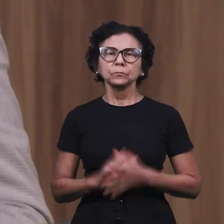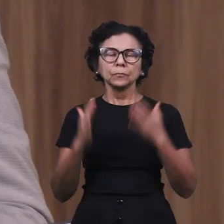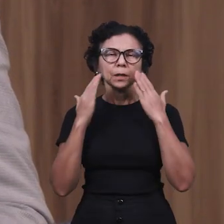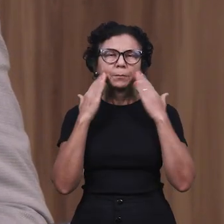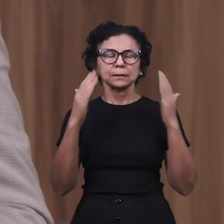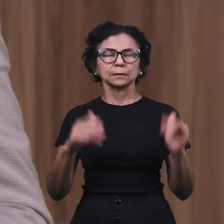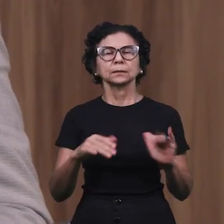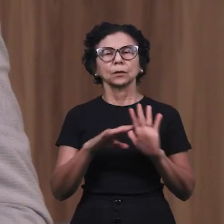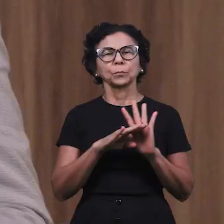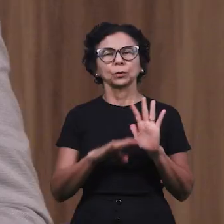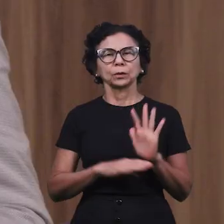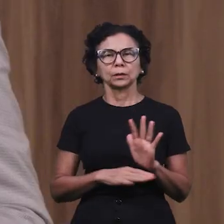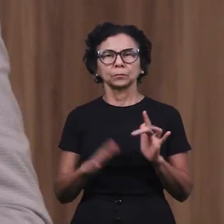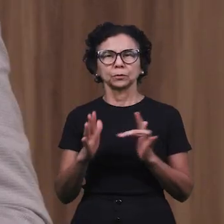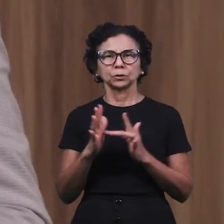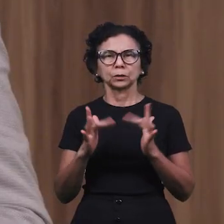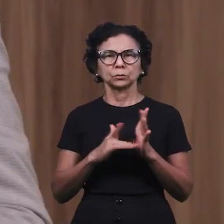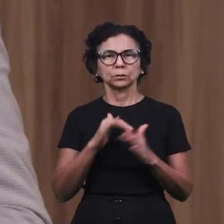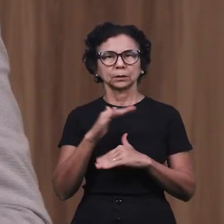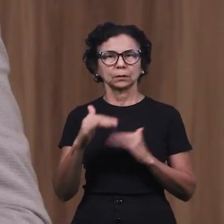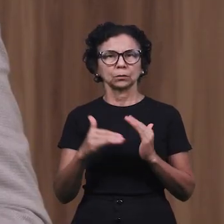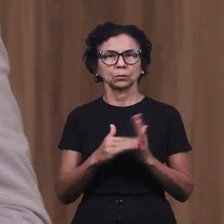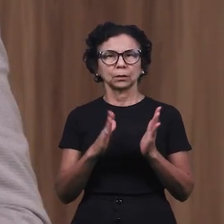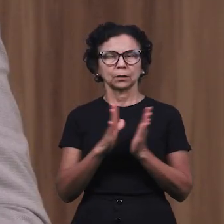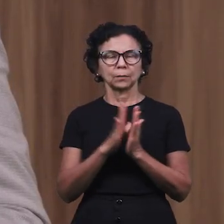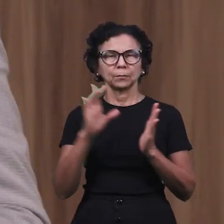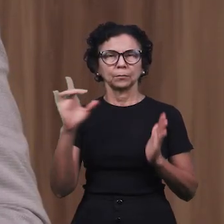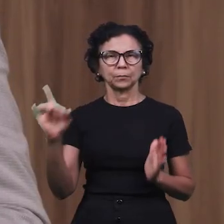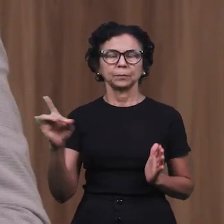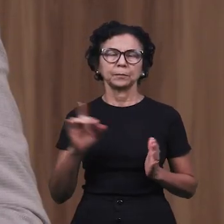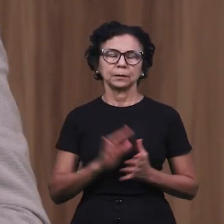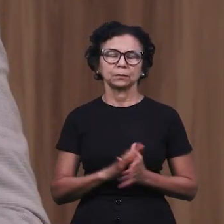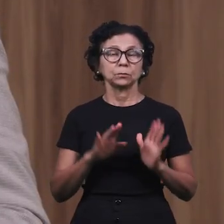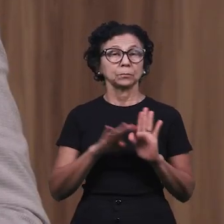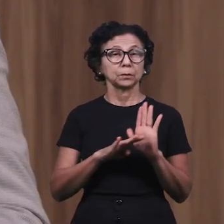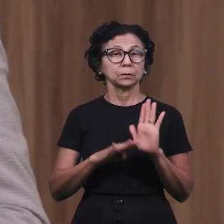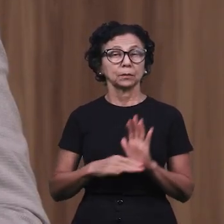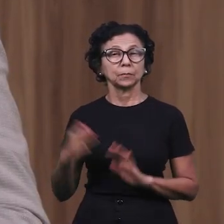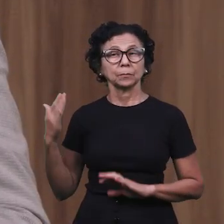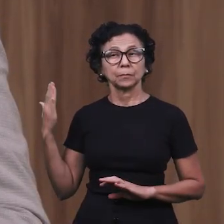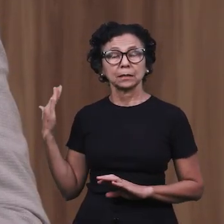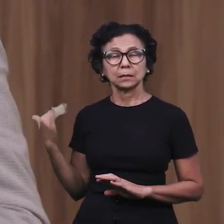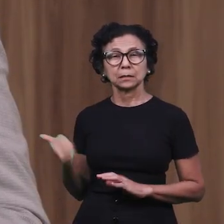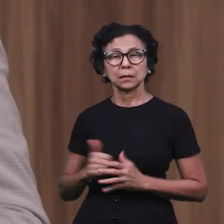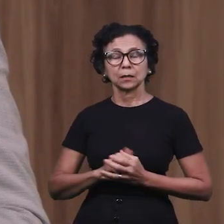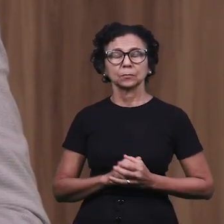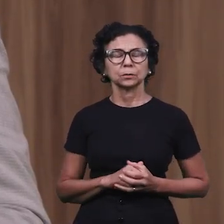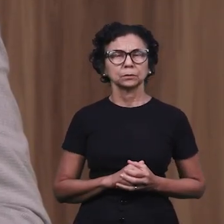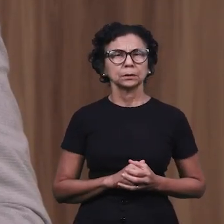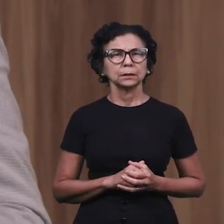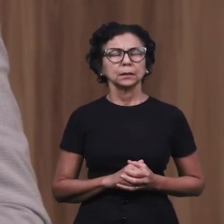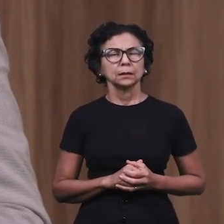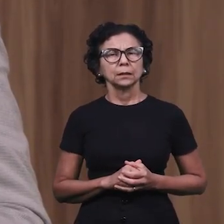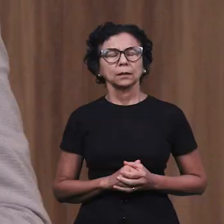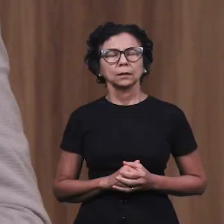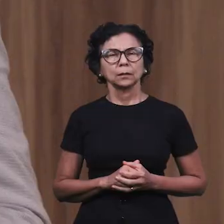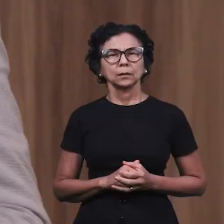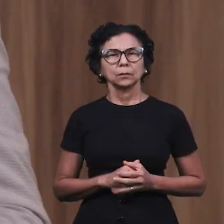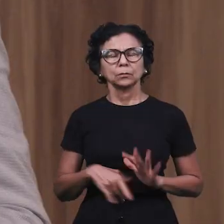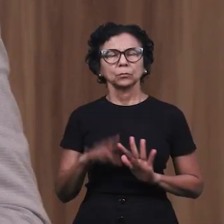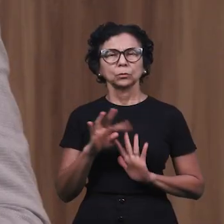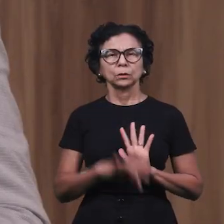A paz do Senhor Jesus, estamos de volta para mais uma edição do programa Jesus em Toda a Bíblia. Nos